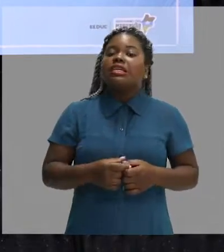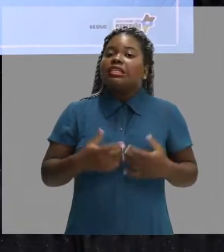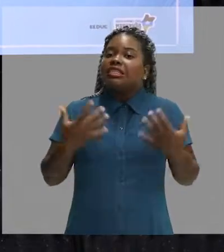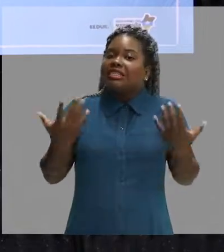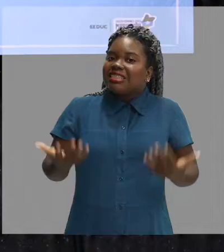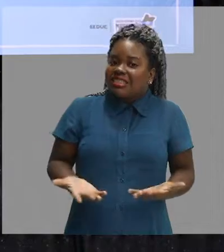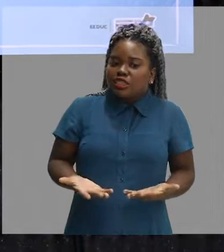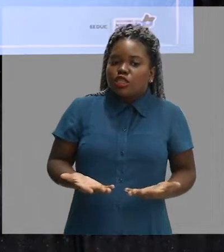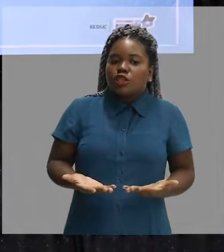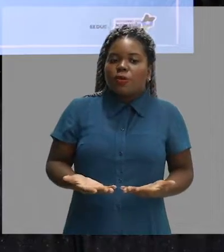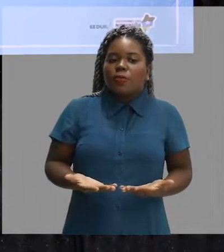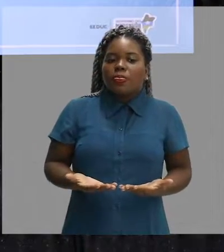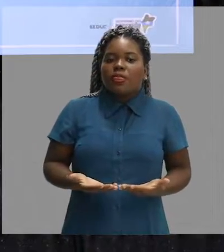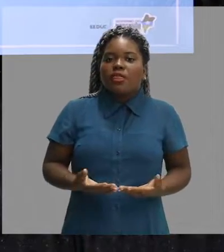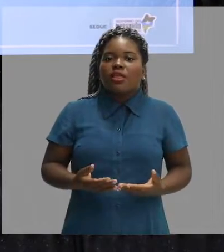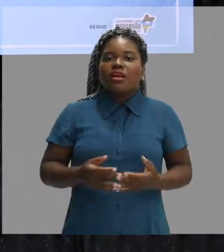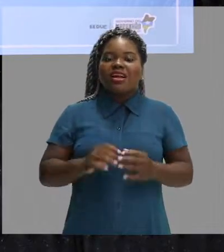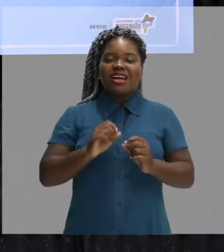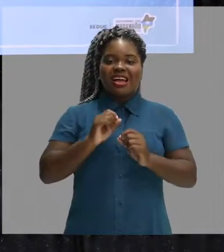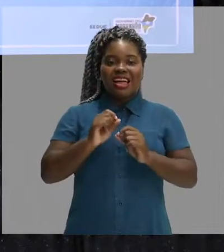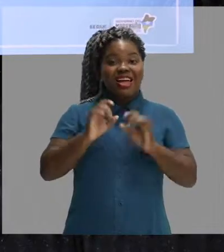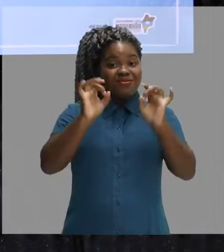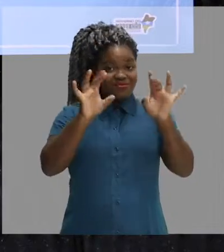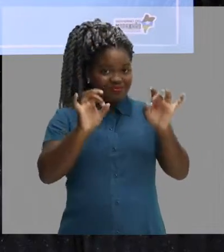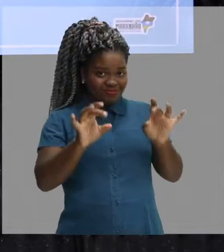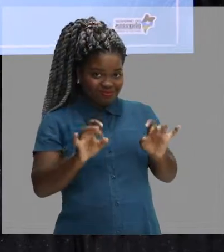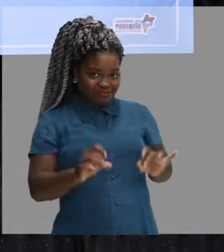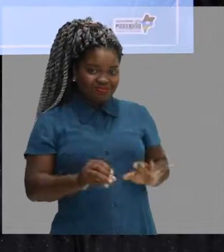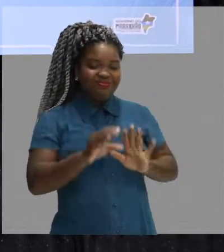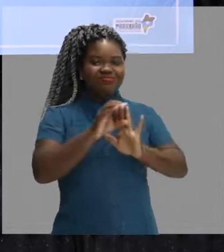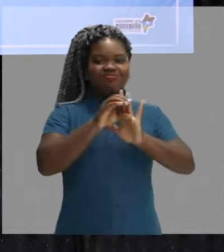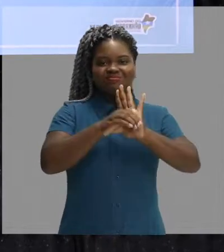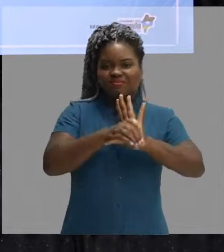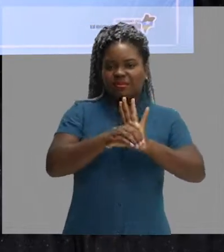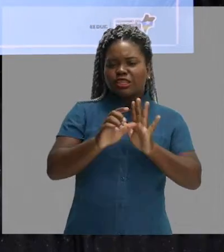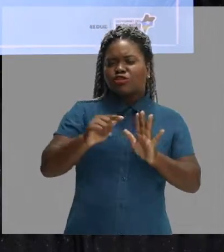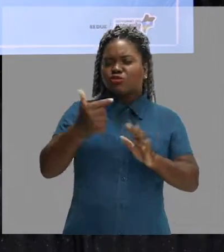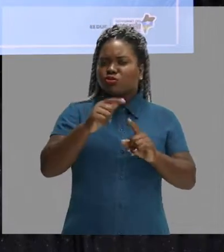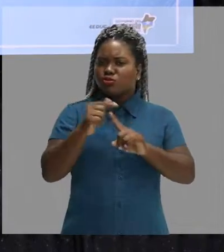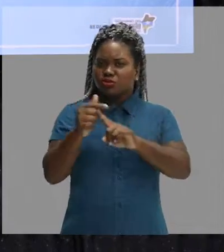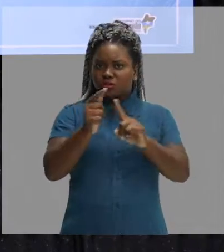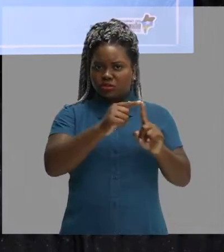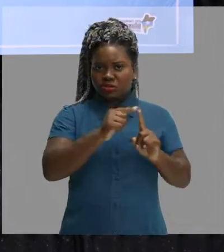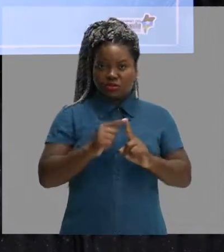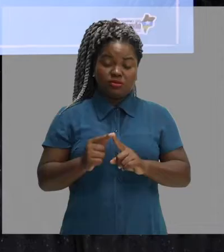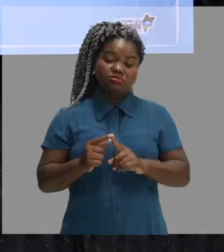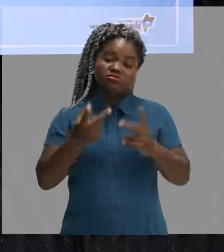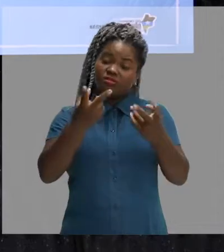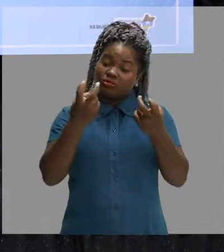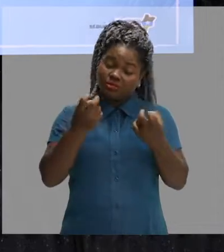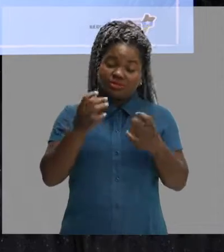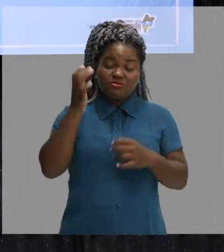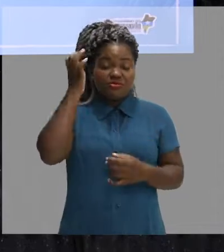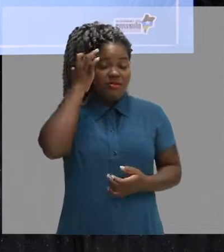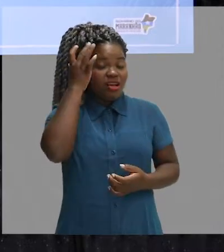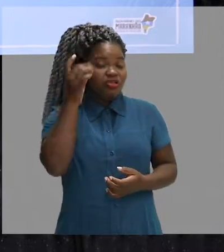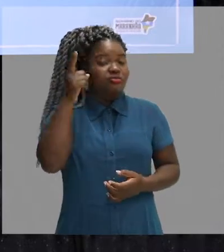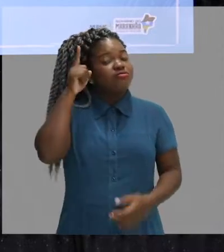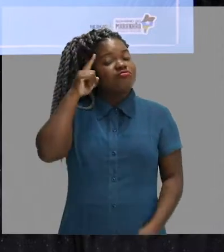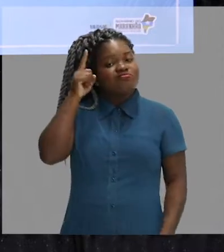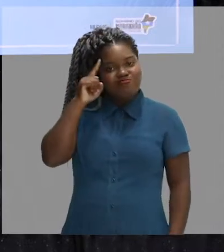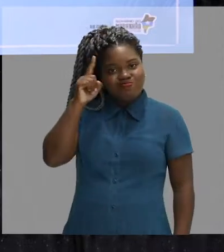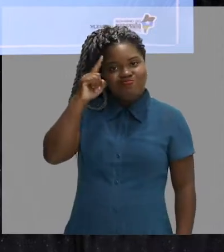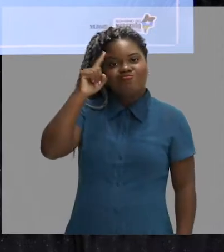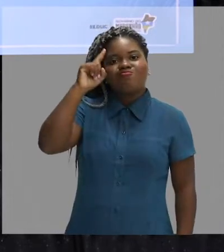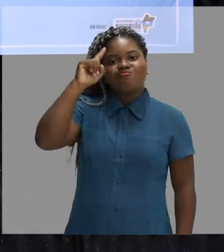mais pontual, é mais específica. Os outros tipos de violência citados, você percebe facilmente no cotidiano,